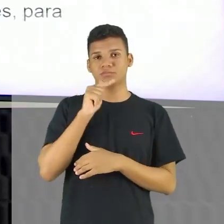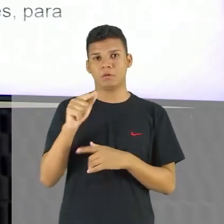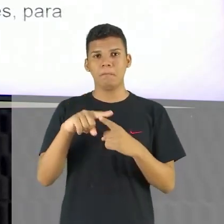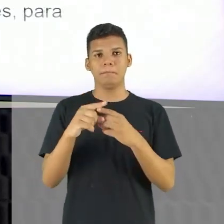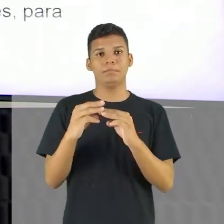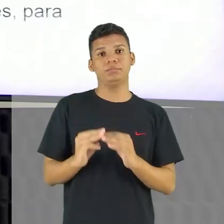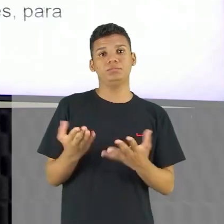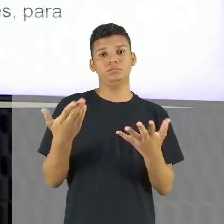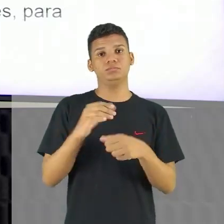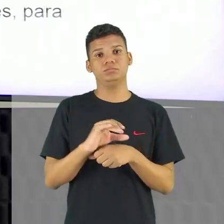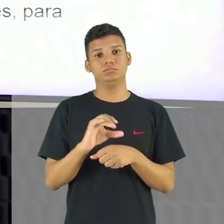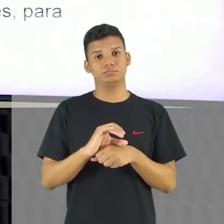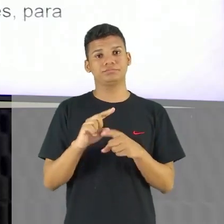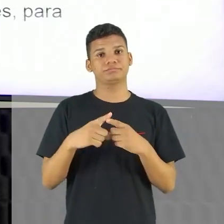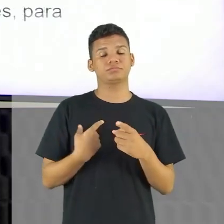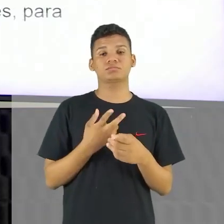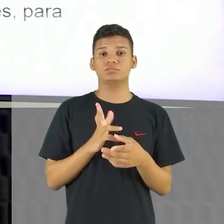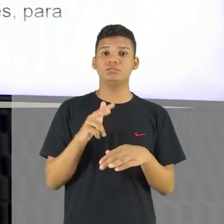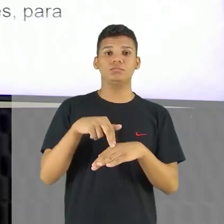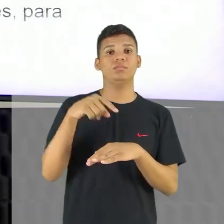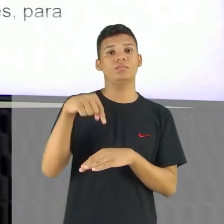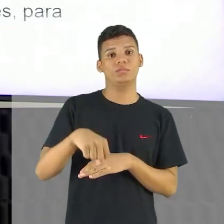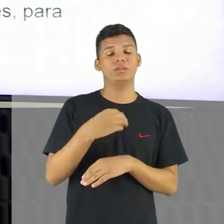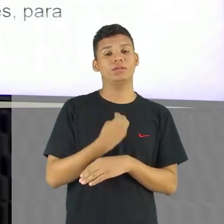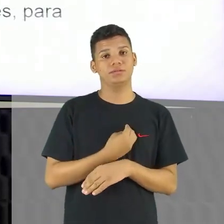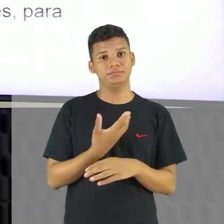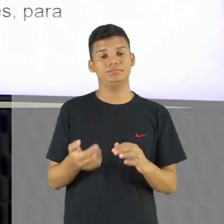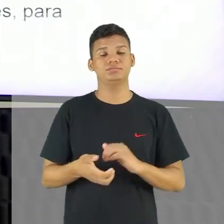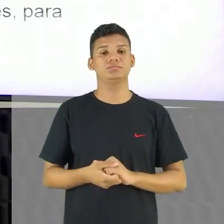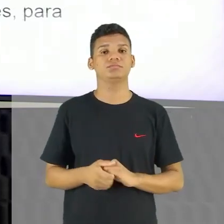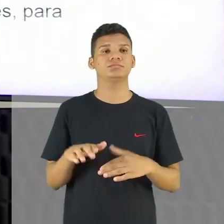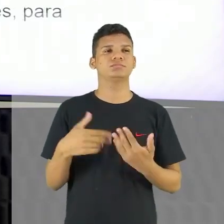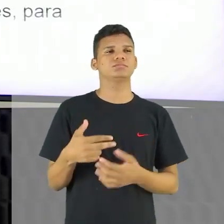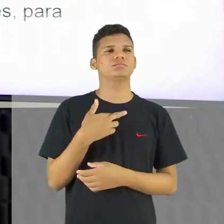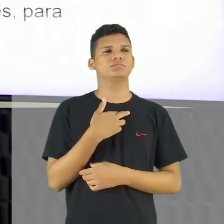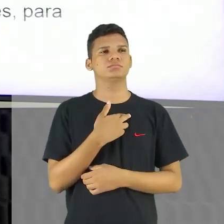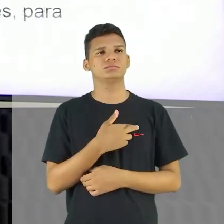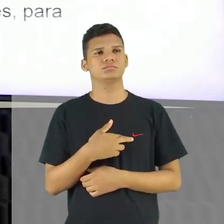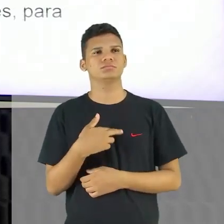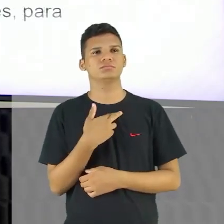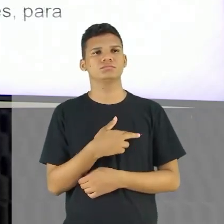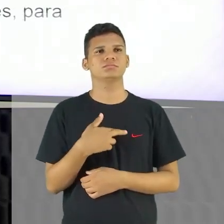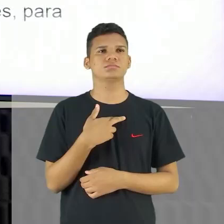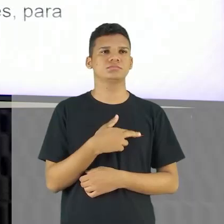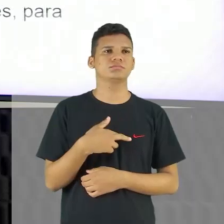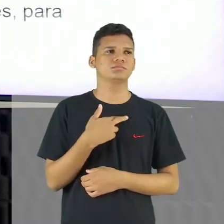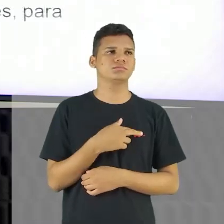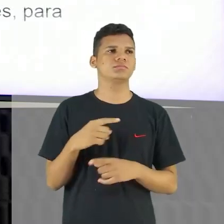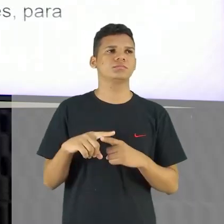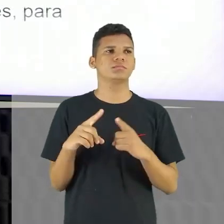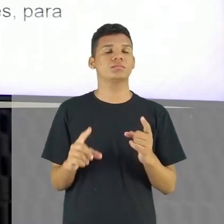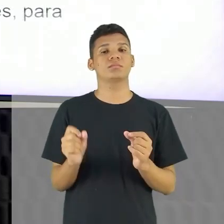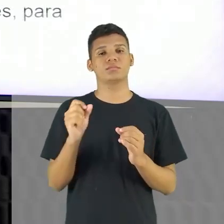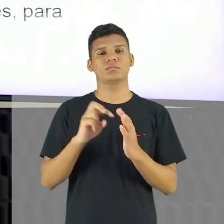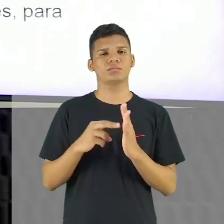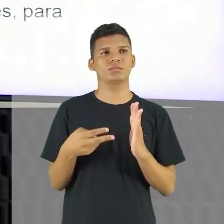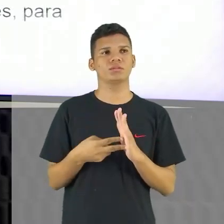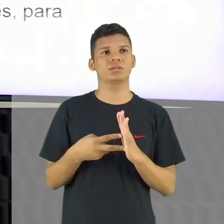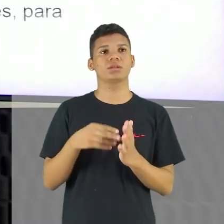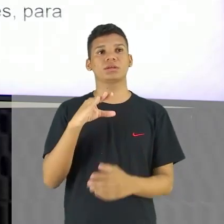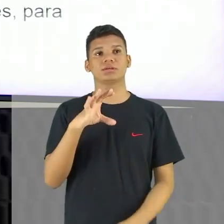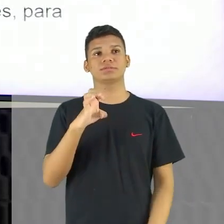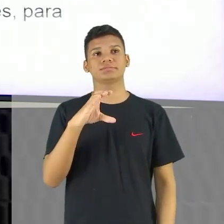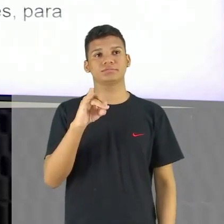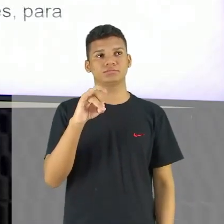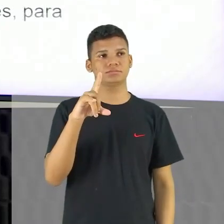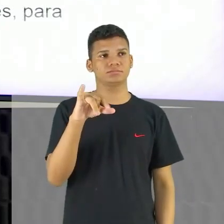um curso, o teu lugar é aqui, tá bom? Então aqui, gente, Romanceiro da Inconfidência. De quem? Cecília